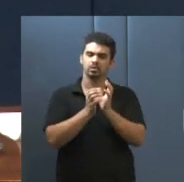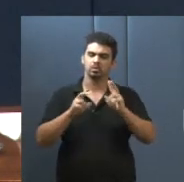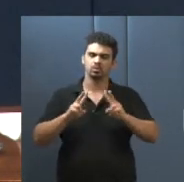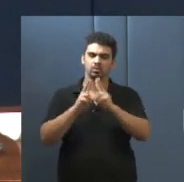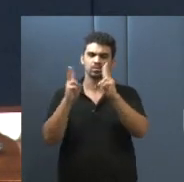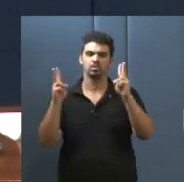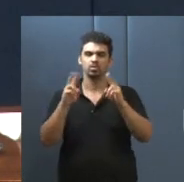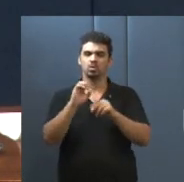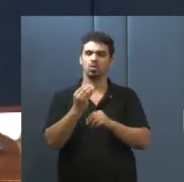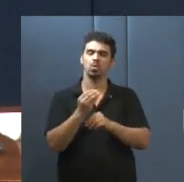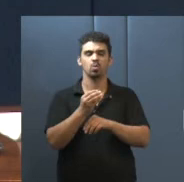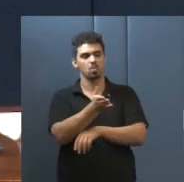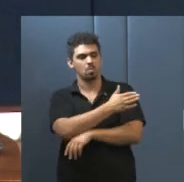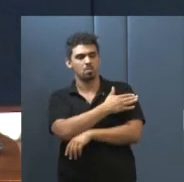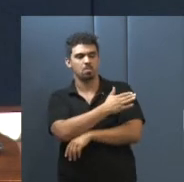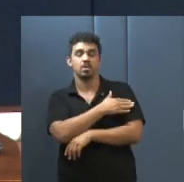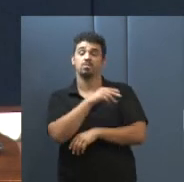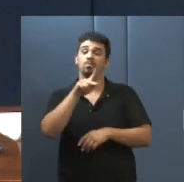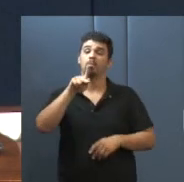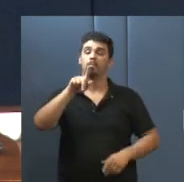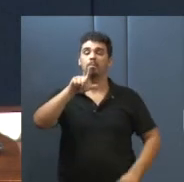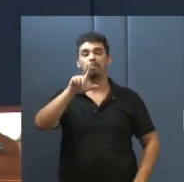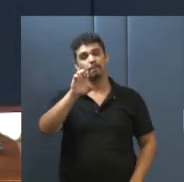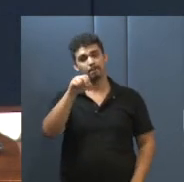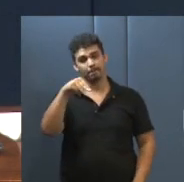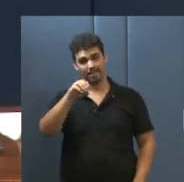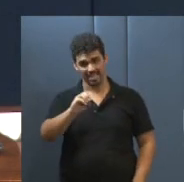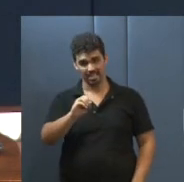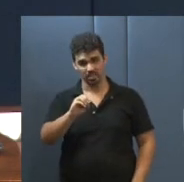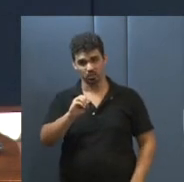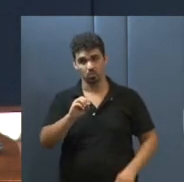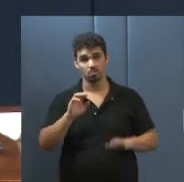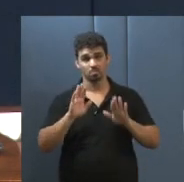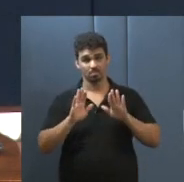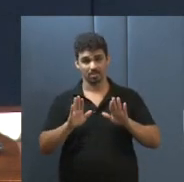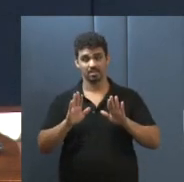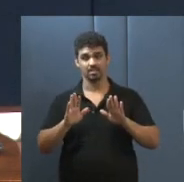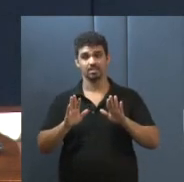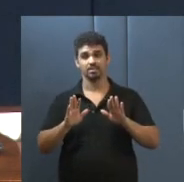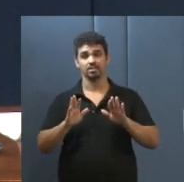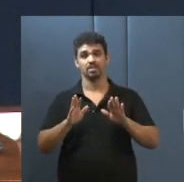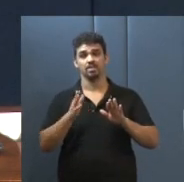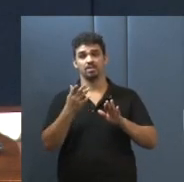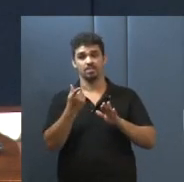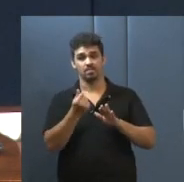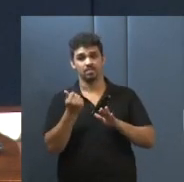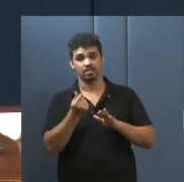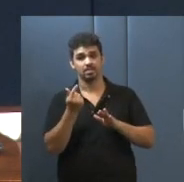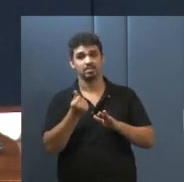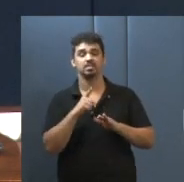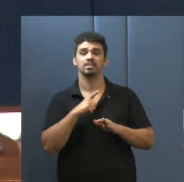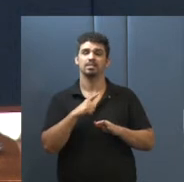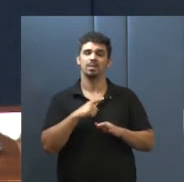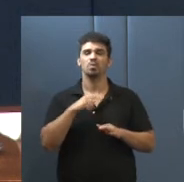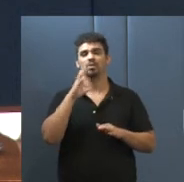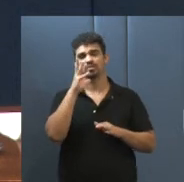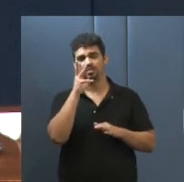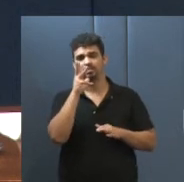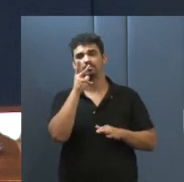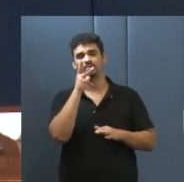tornar membro pleno. Mas, dado o excesso financeiro que eles têm, eu acho que vai demorar